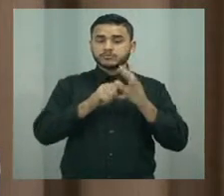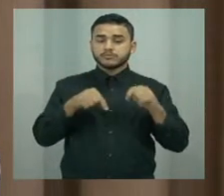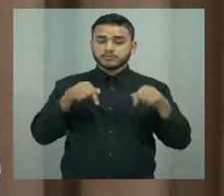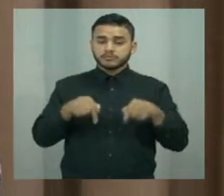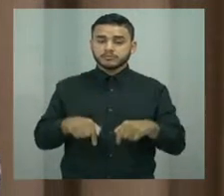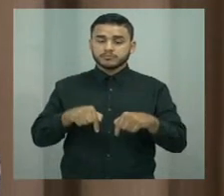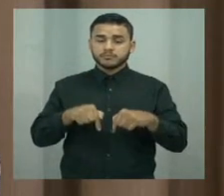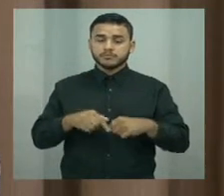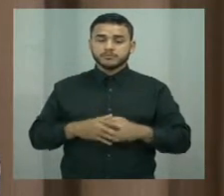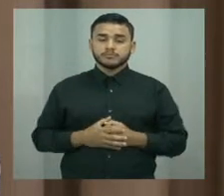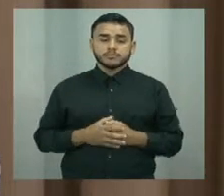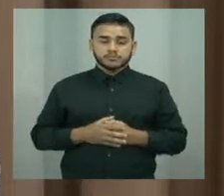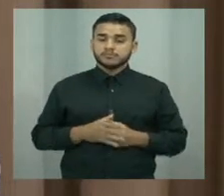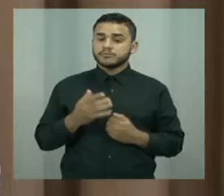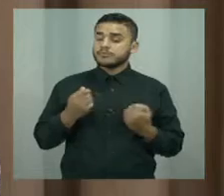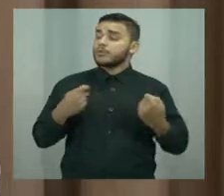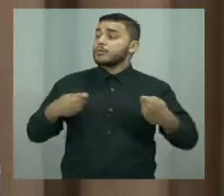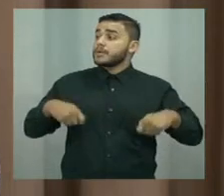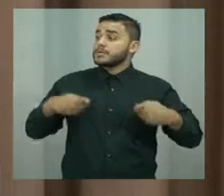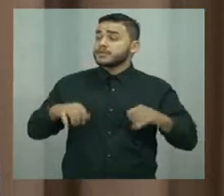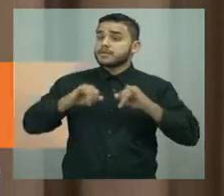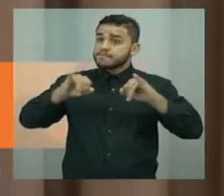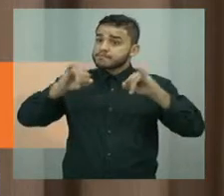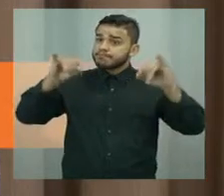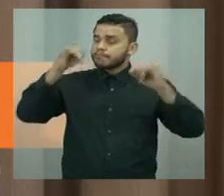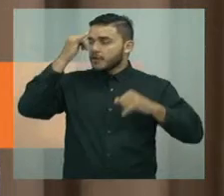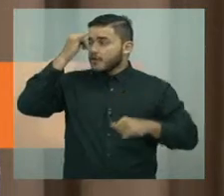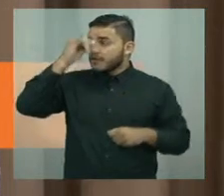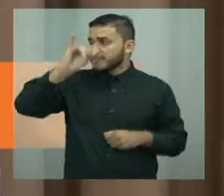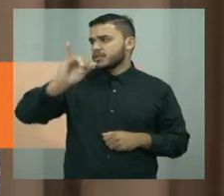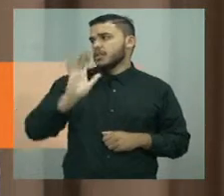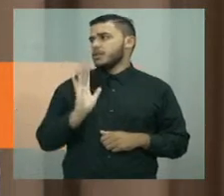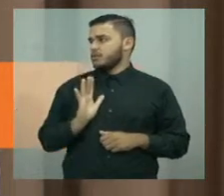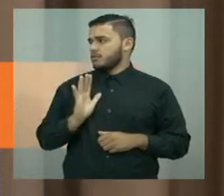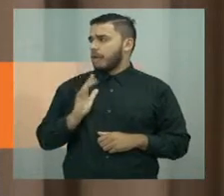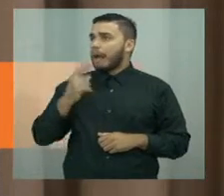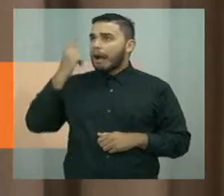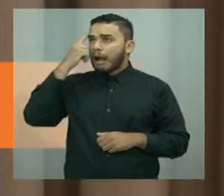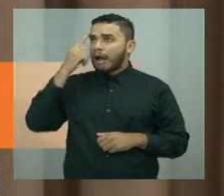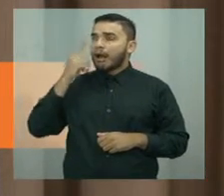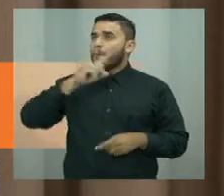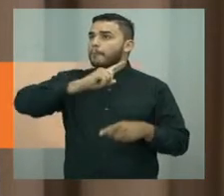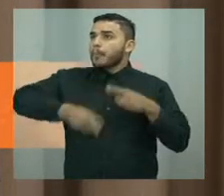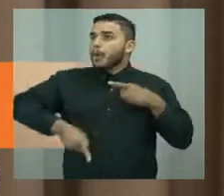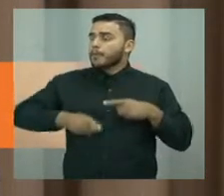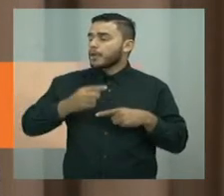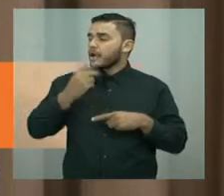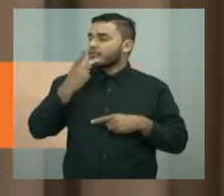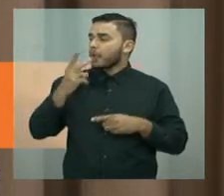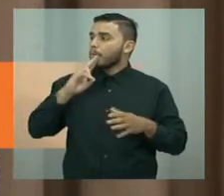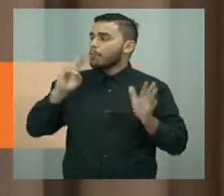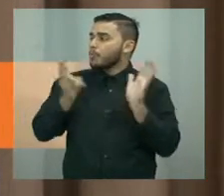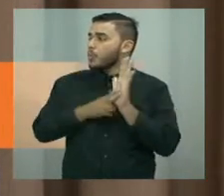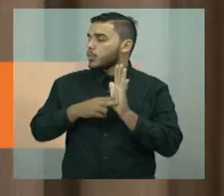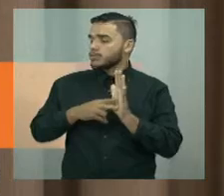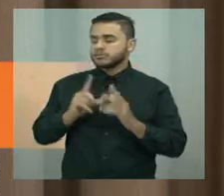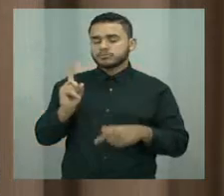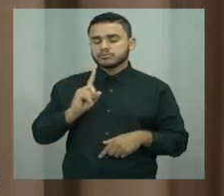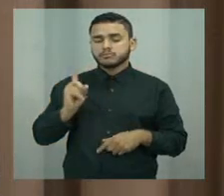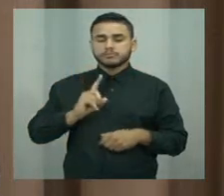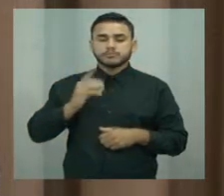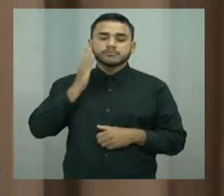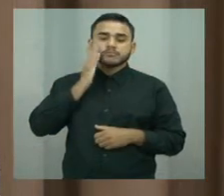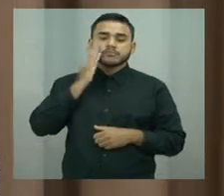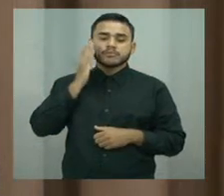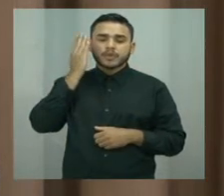trabalha bem mais na prevenção, não é? Assim, aquela história do que eu falei no começo, né,